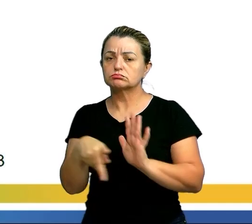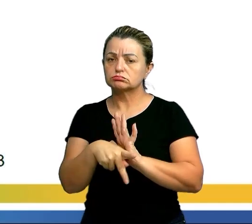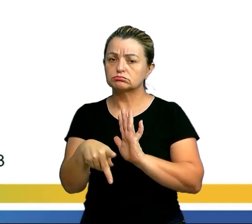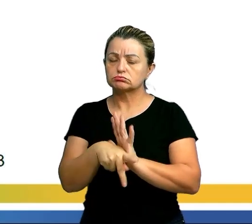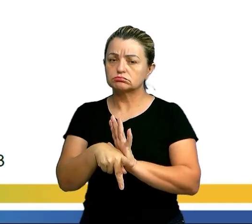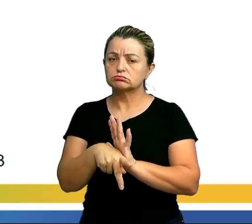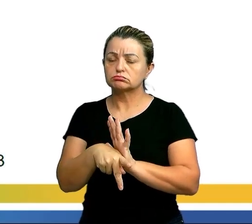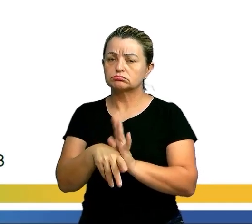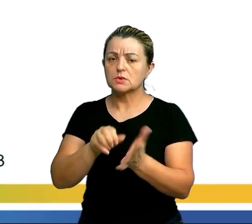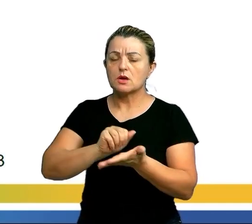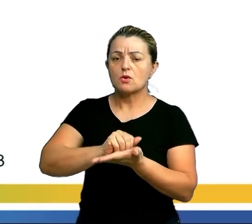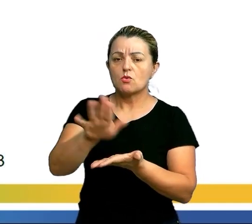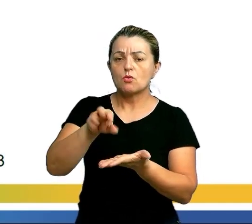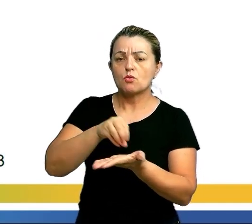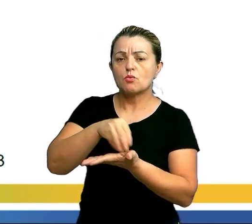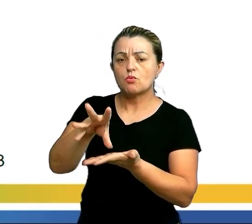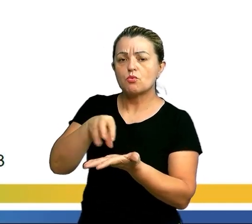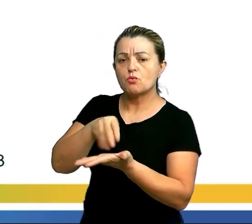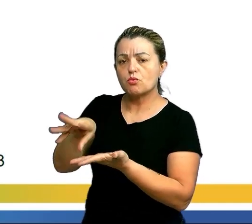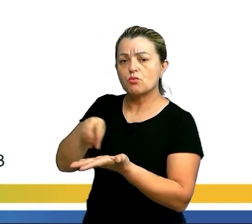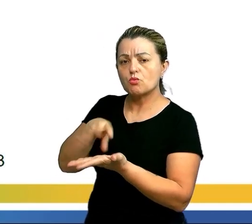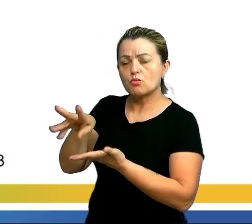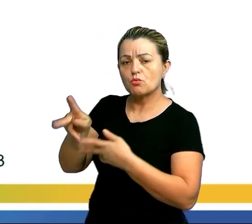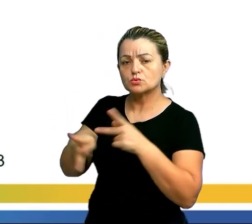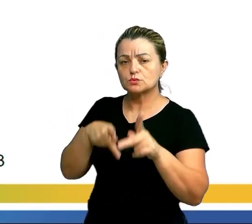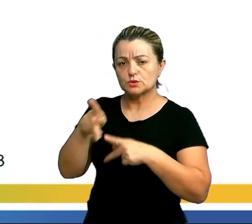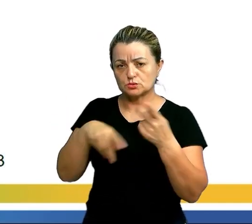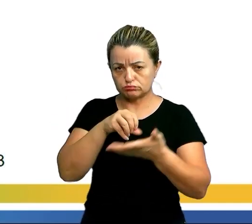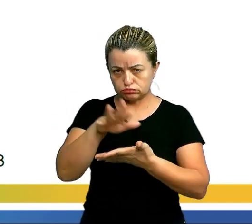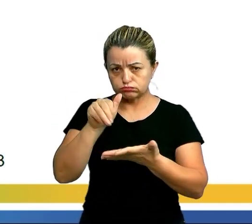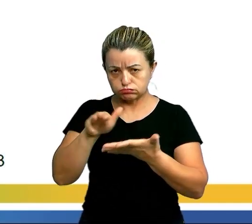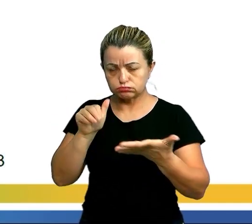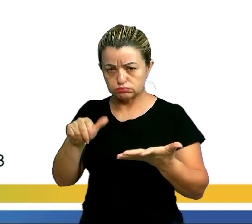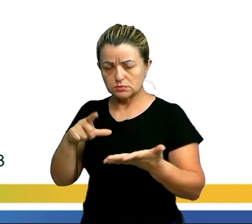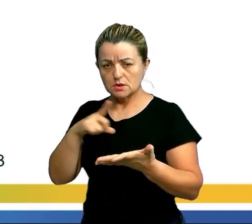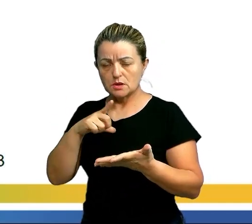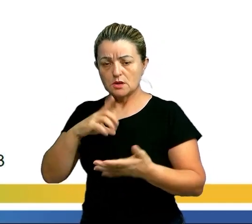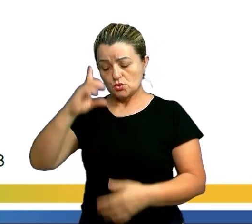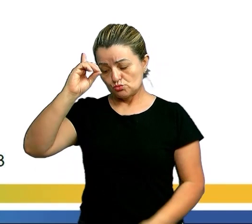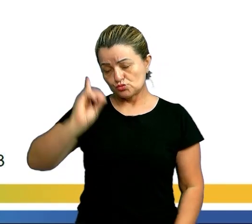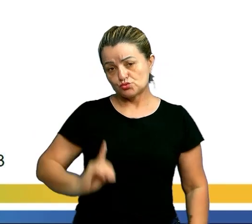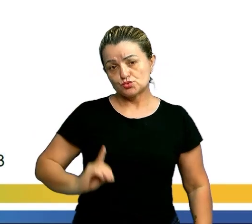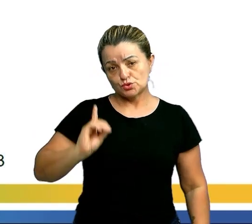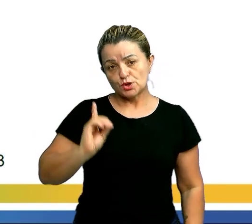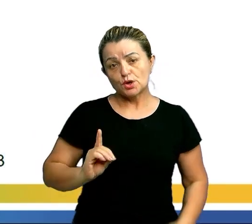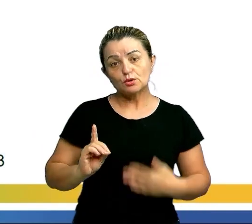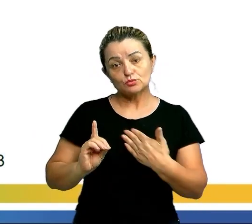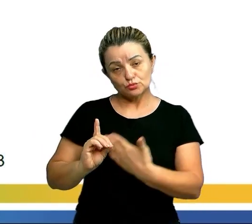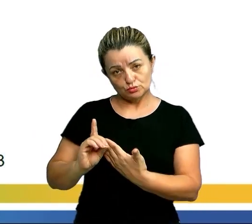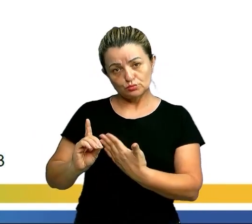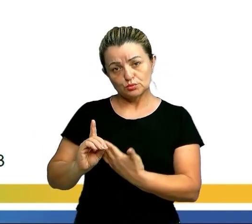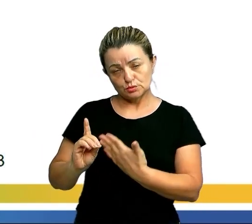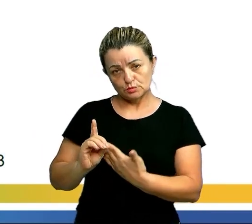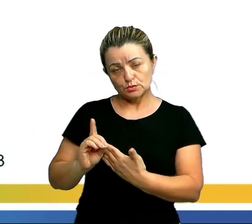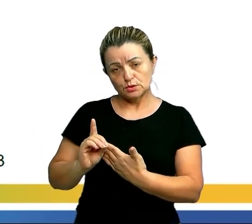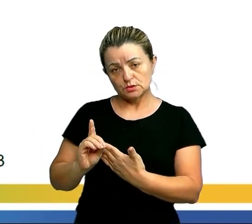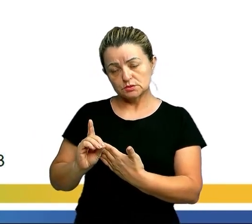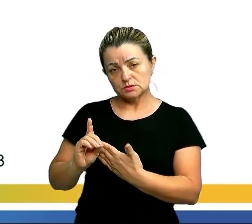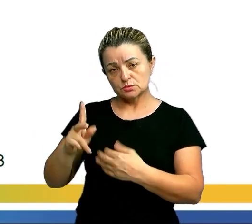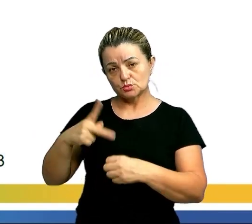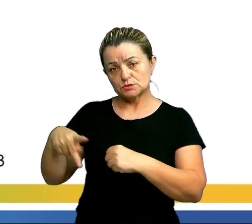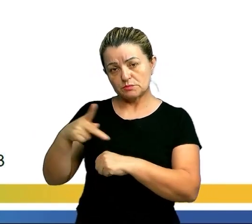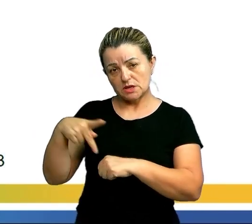à migração, controle de migração, questão de direitos entre os signatários do tratado, que